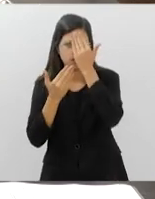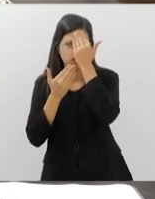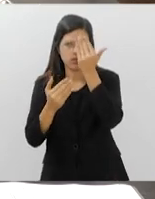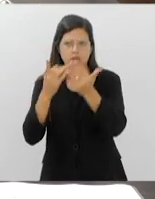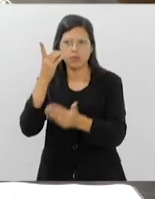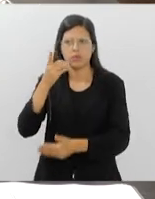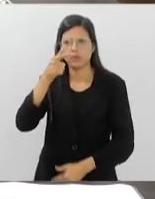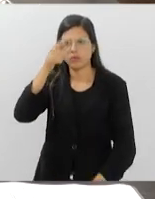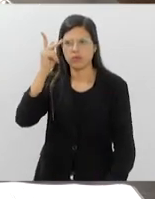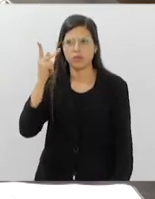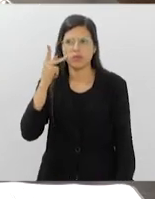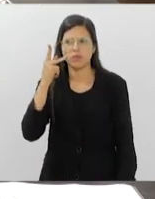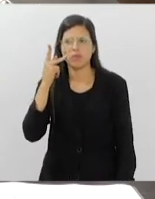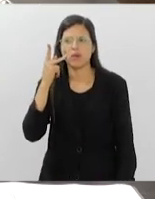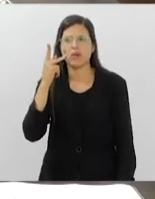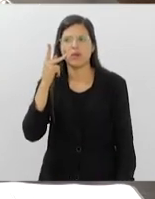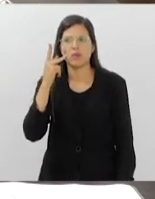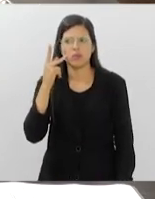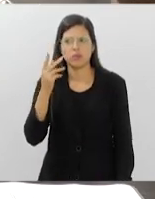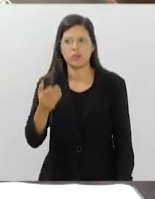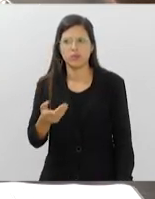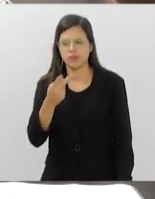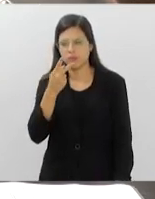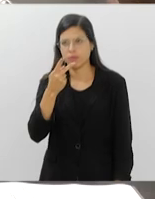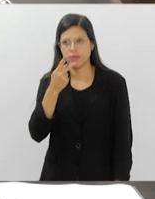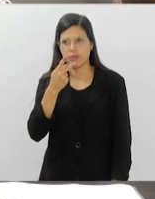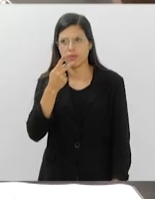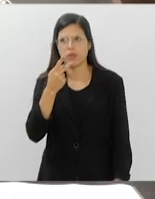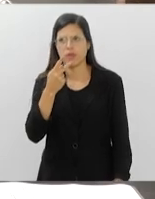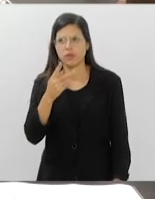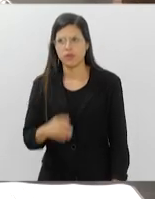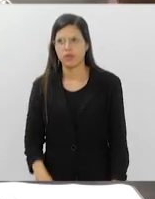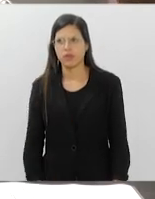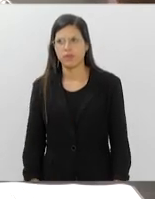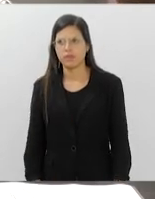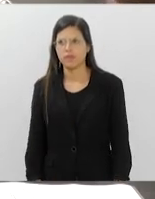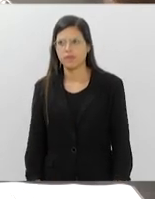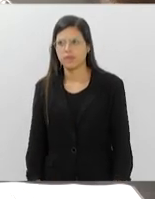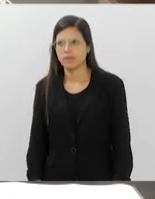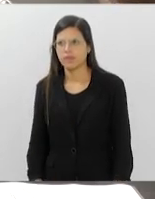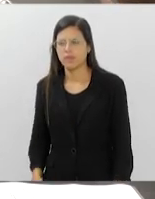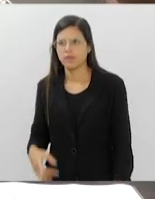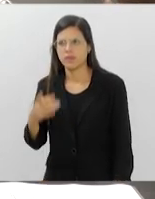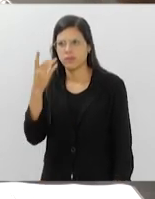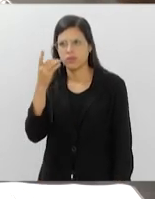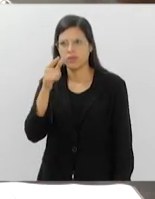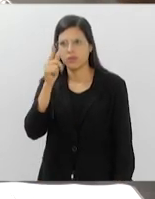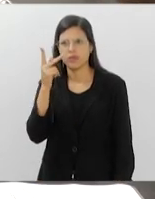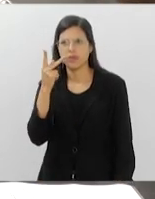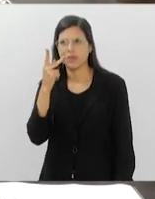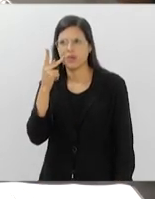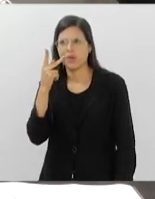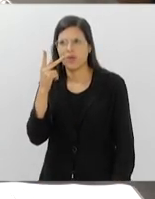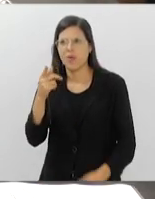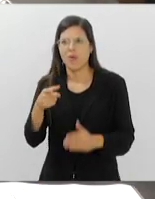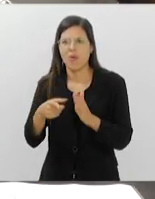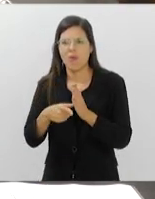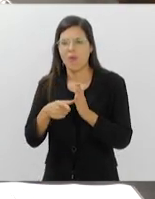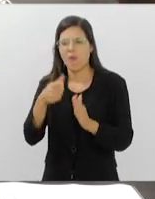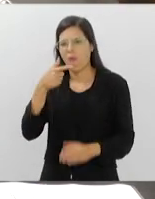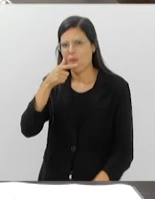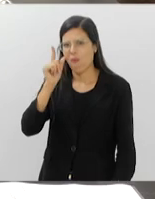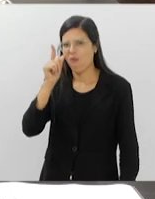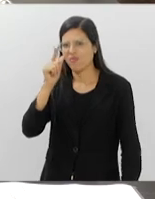Luiz Paulo pelas considerações, dizer que, no, deputado Luiz Paulo, ontem eu estava levitando no plenário pelo cansaço